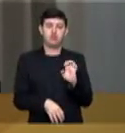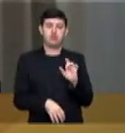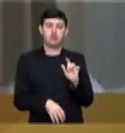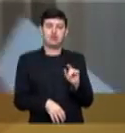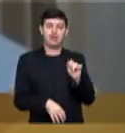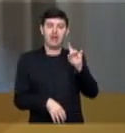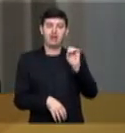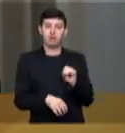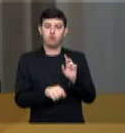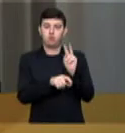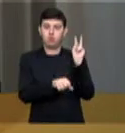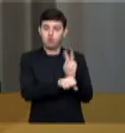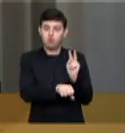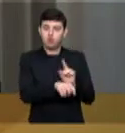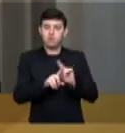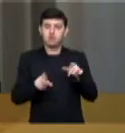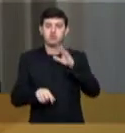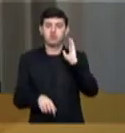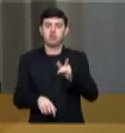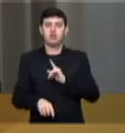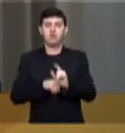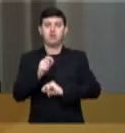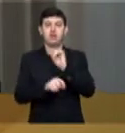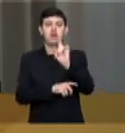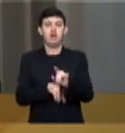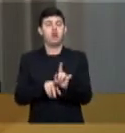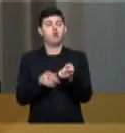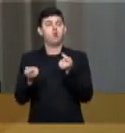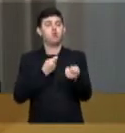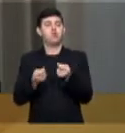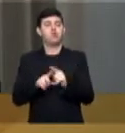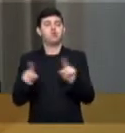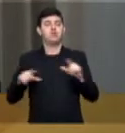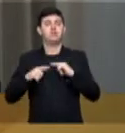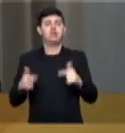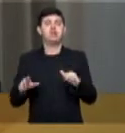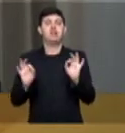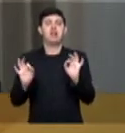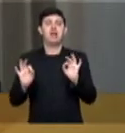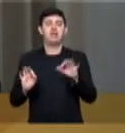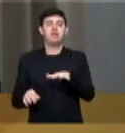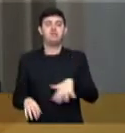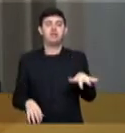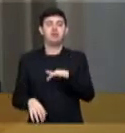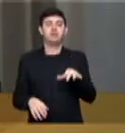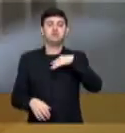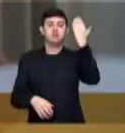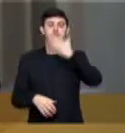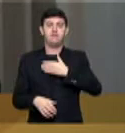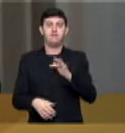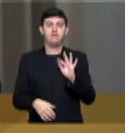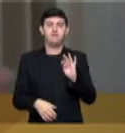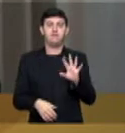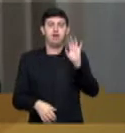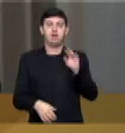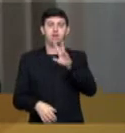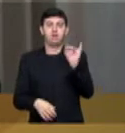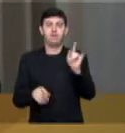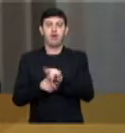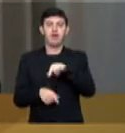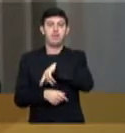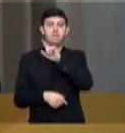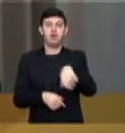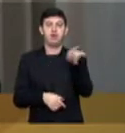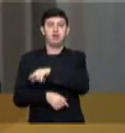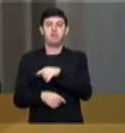meios de controle, lembrando que não há um ambiente fático que seja o banimento de toda e qualquer comunicação.